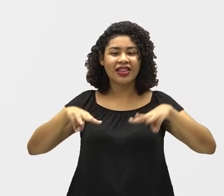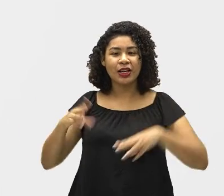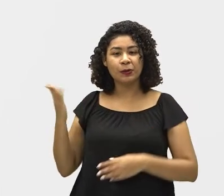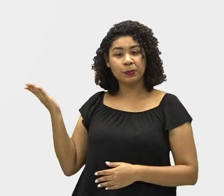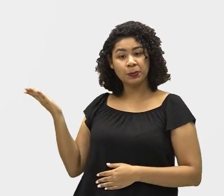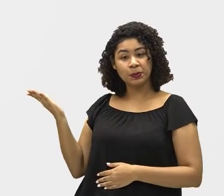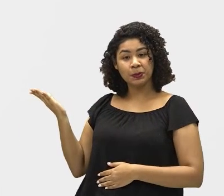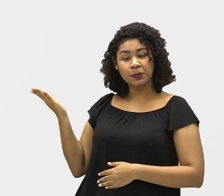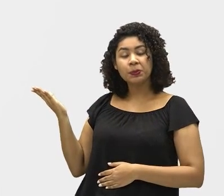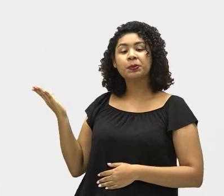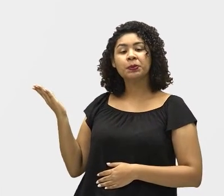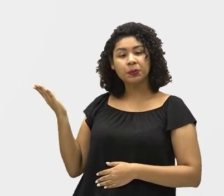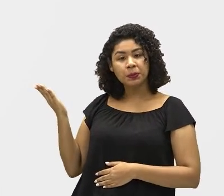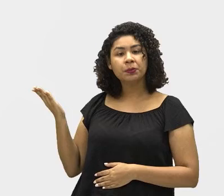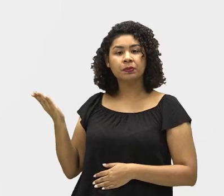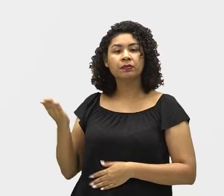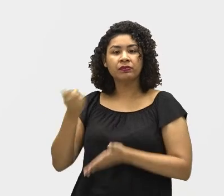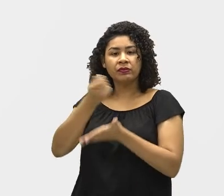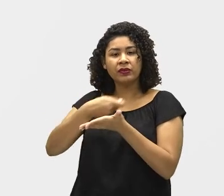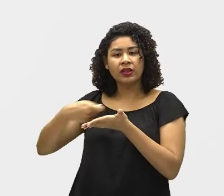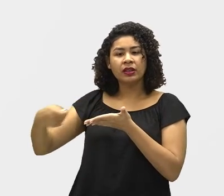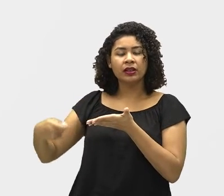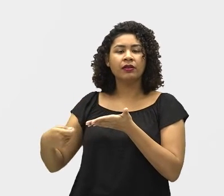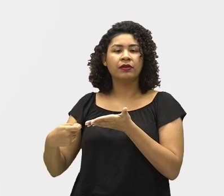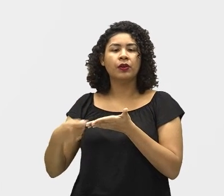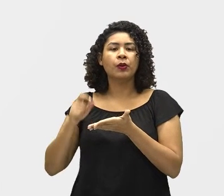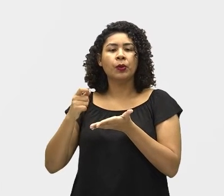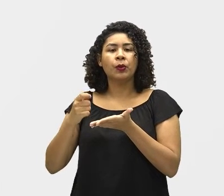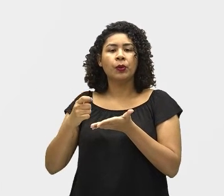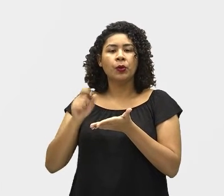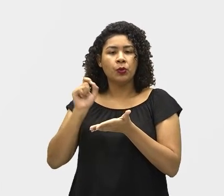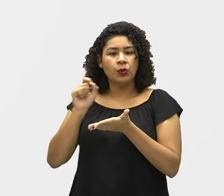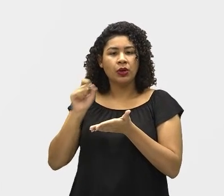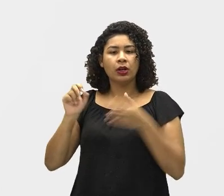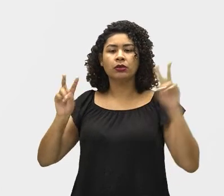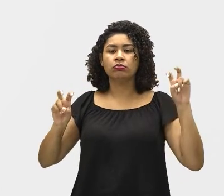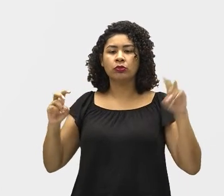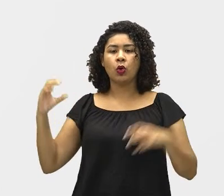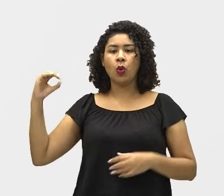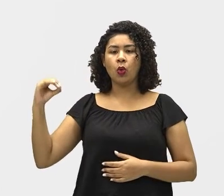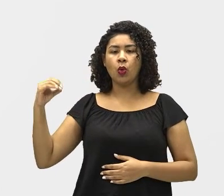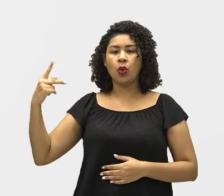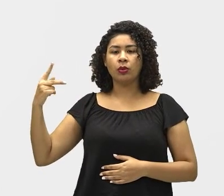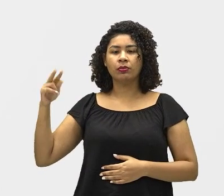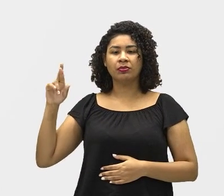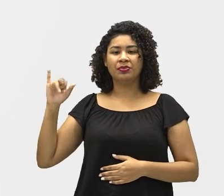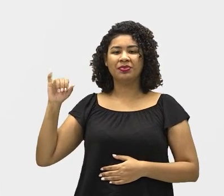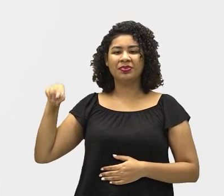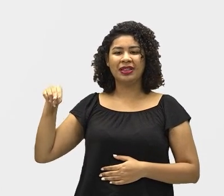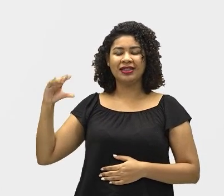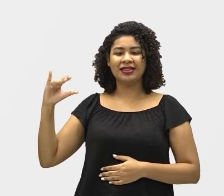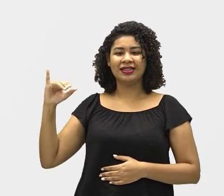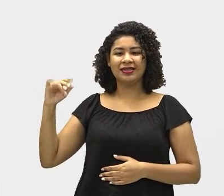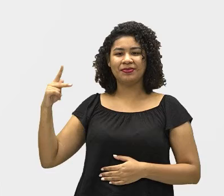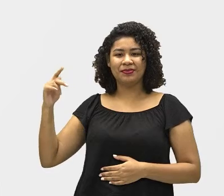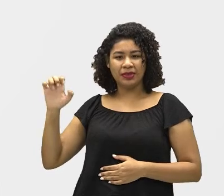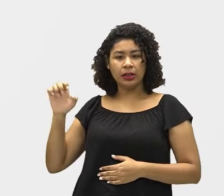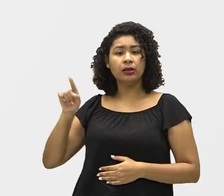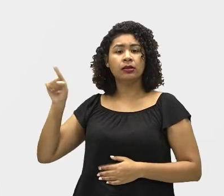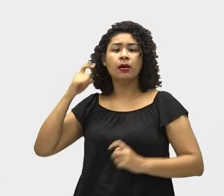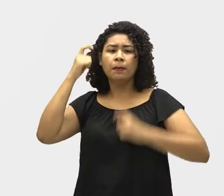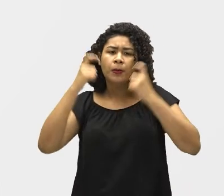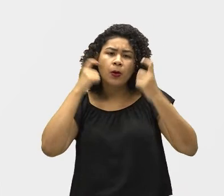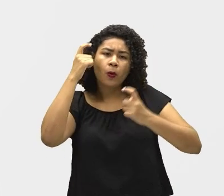obra bastante importante, e olha só que ele se preocupa com política, com formas de governo. Então, autor de O Príncipe,